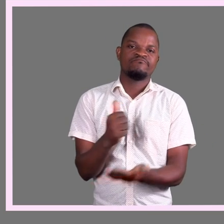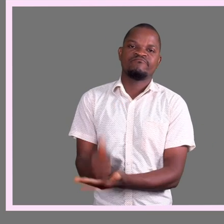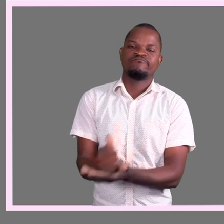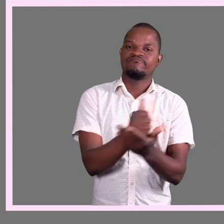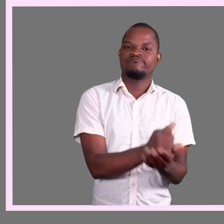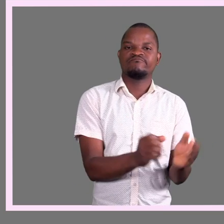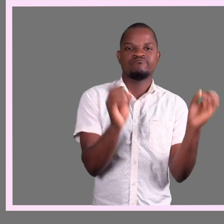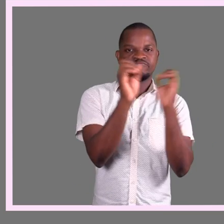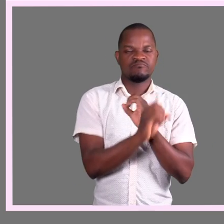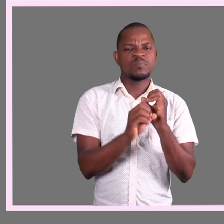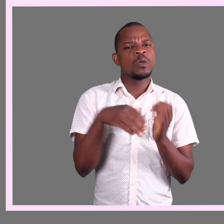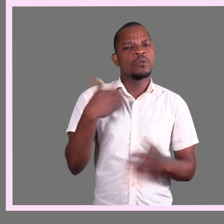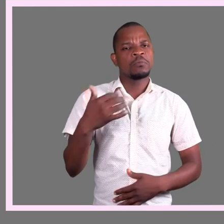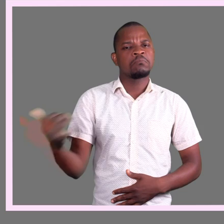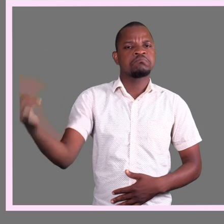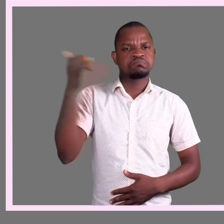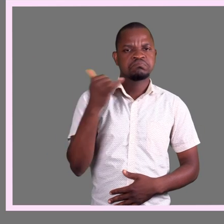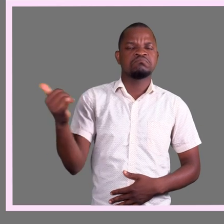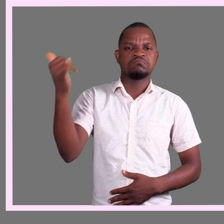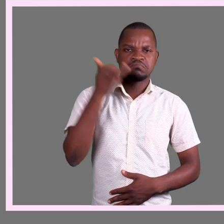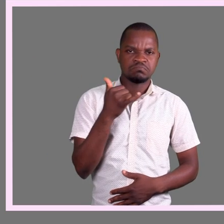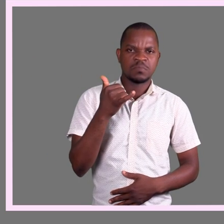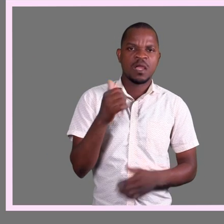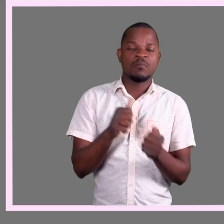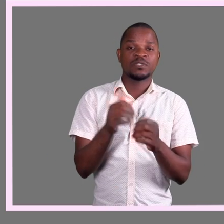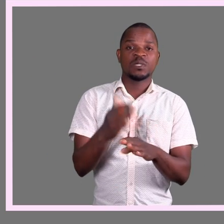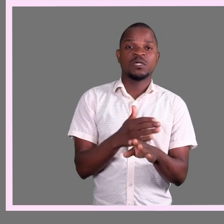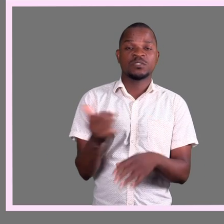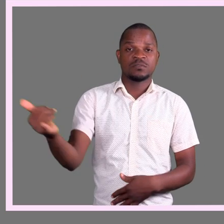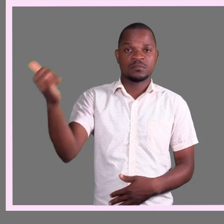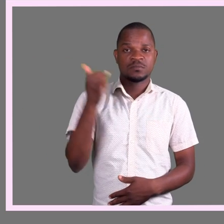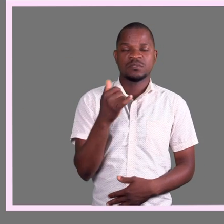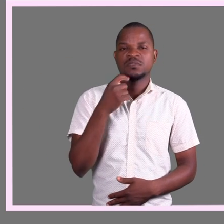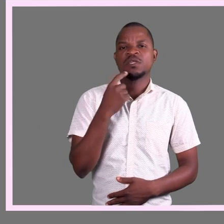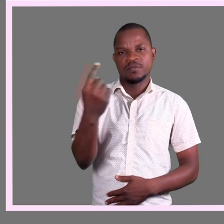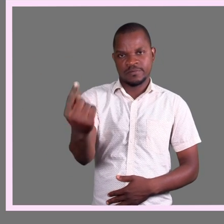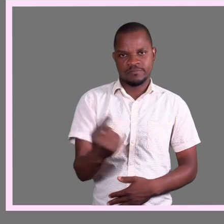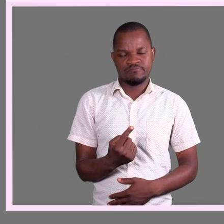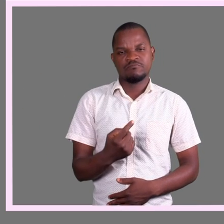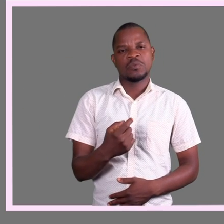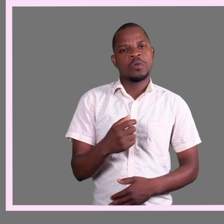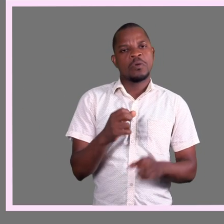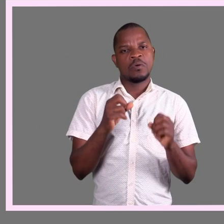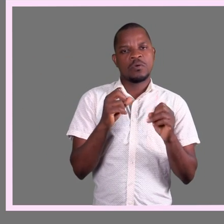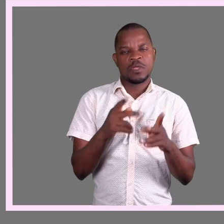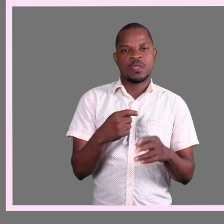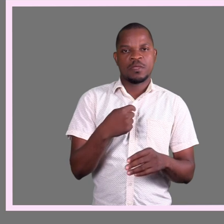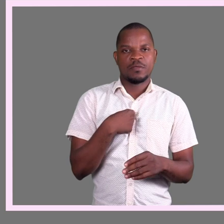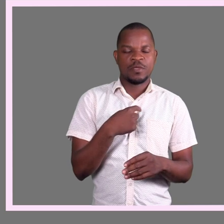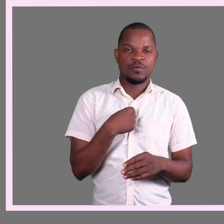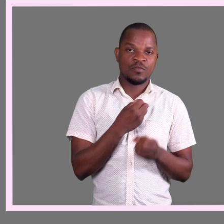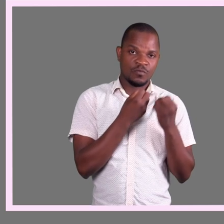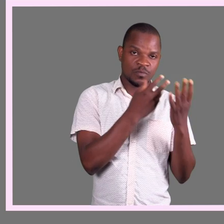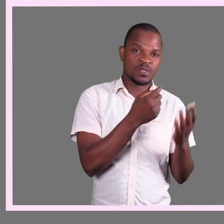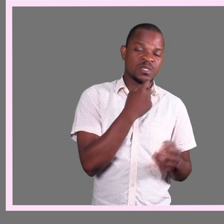Sempre ligaram a prometer, uma vez ligaram para mim, disseram que vinham para aqui. Eu até disse à menina que viram aqui,